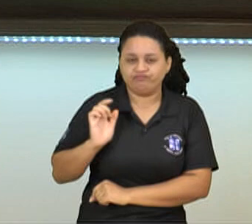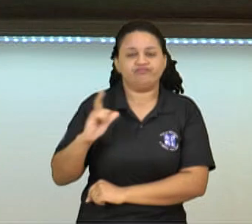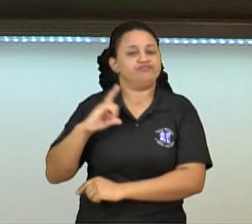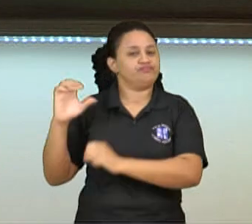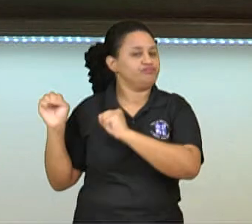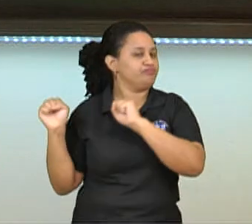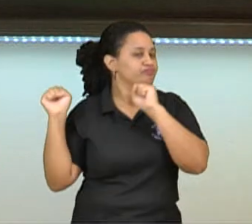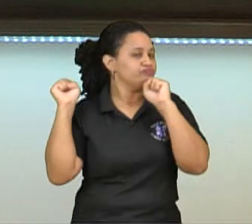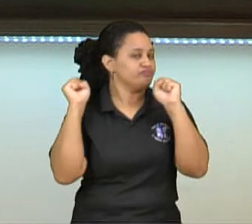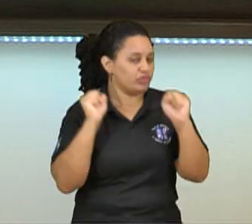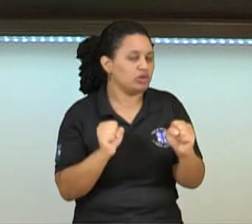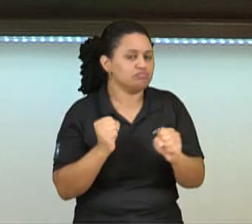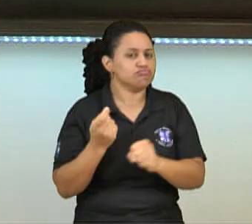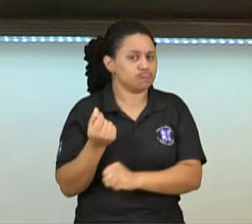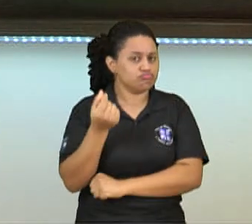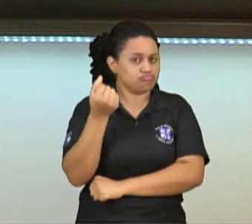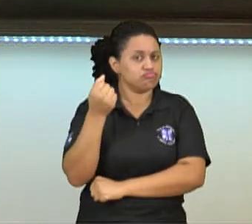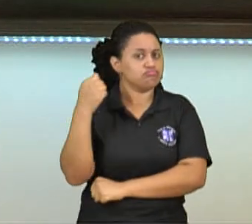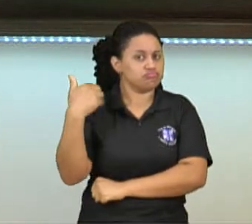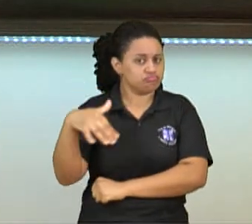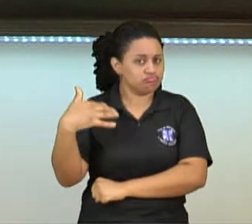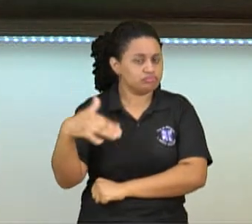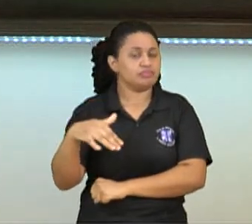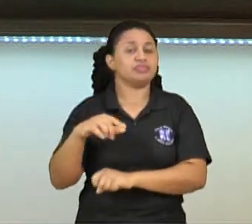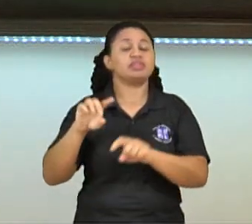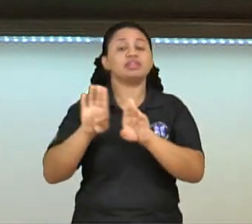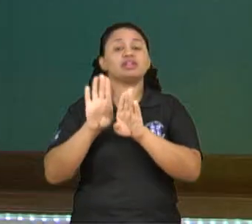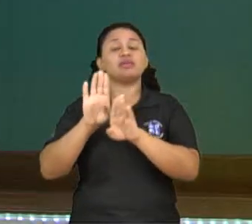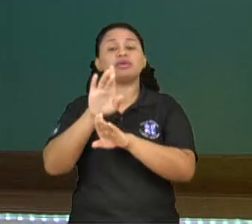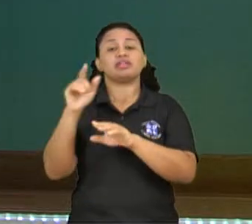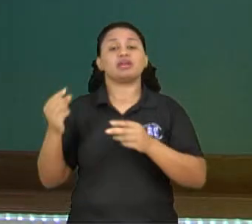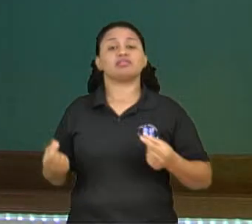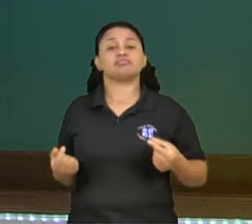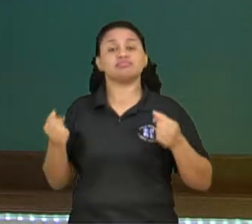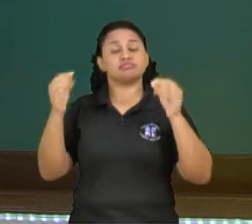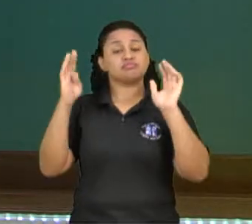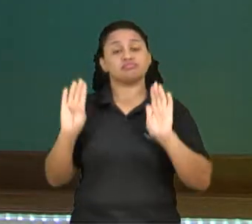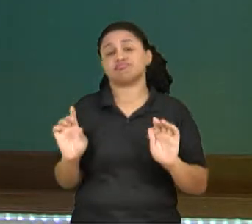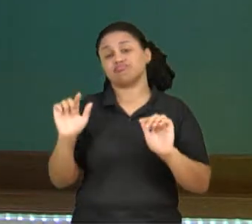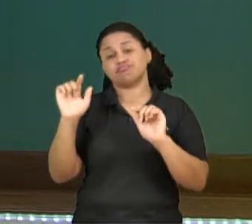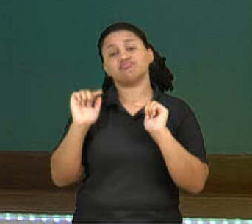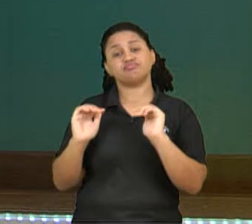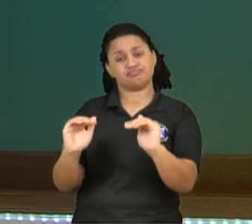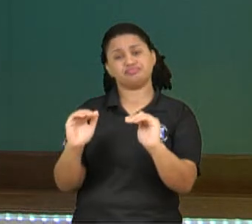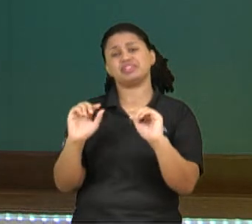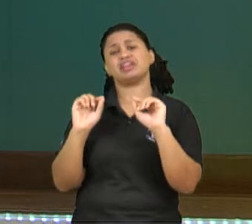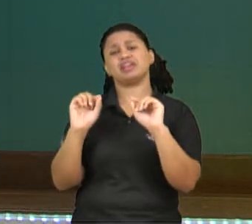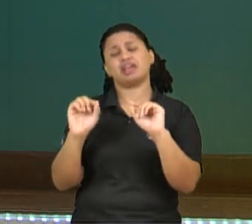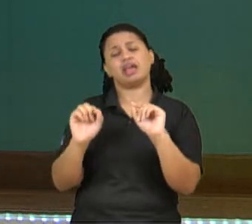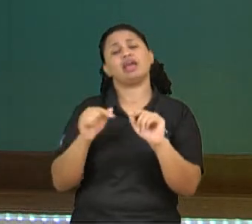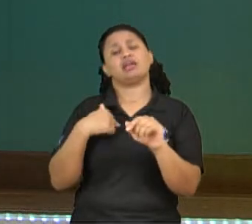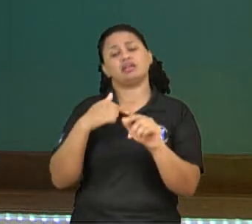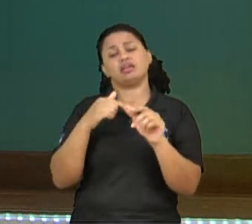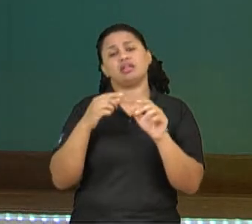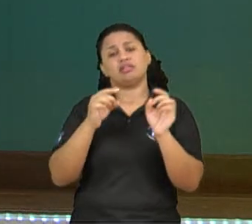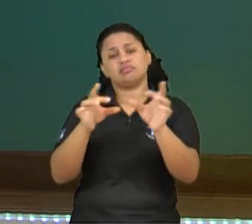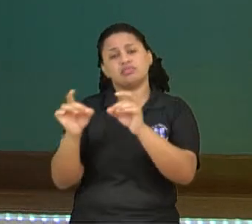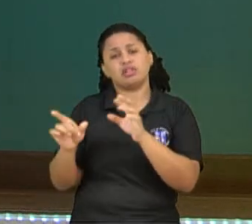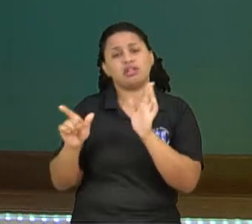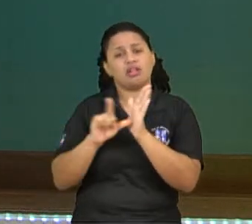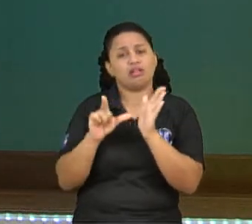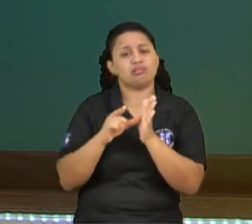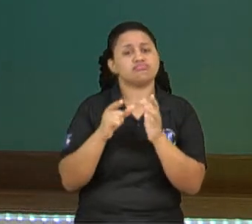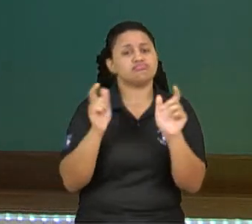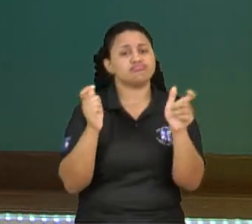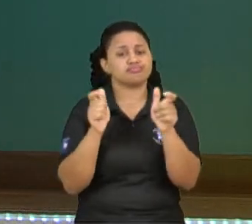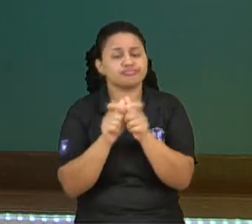poder, muito dinheiro. E nós vamos ter também a baixa burguesia. A baixa burguesia eram aqueles pequenos comerciantes que já não